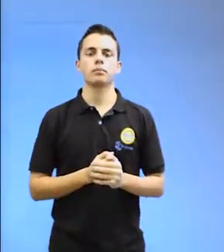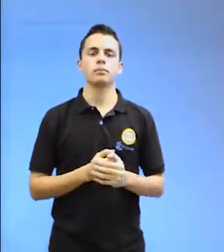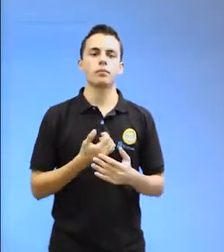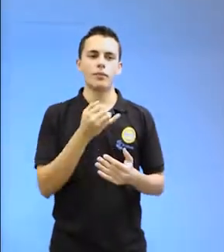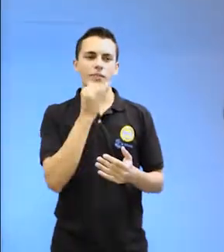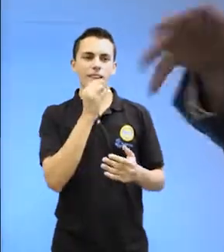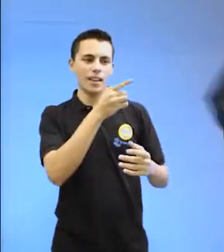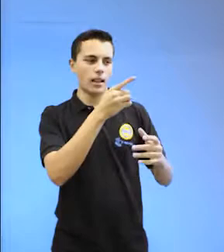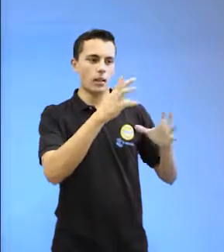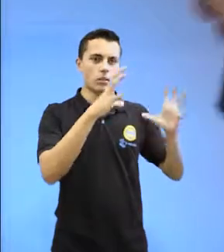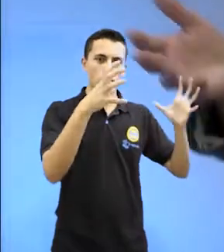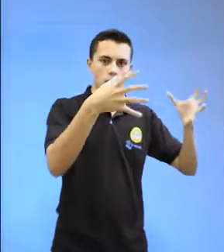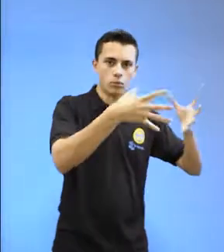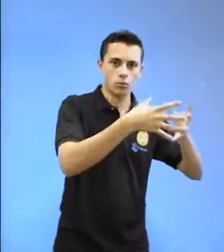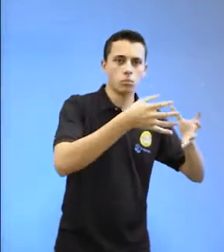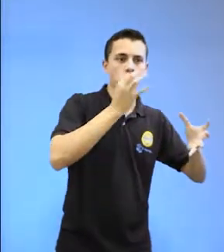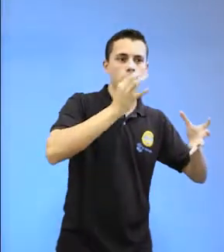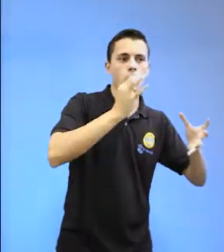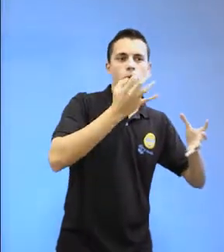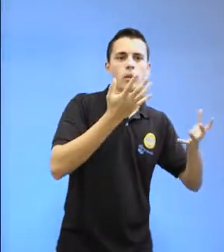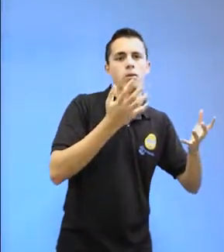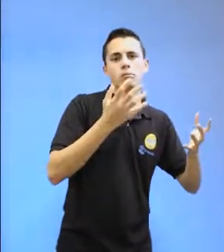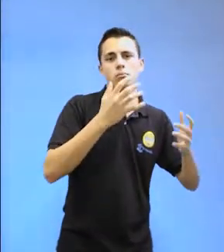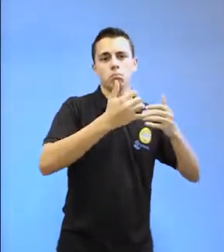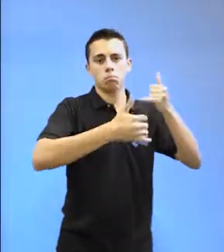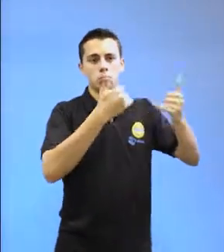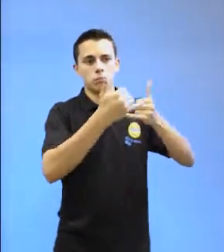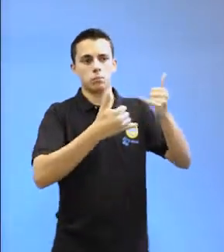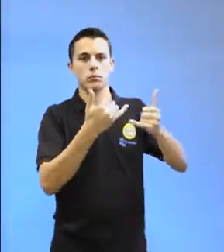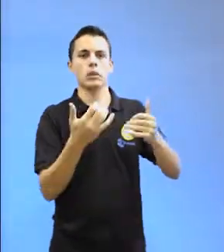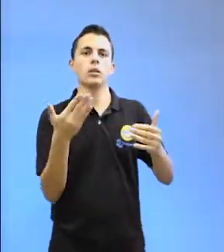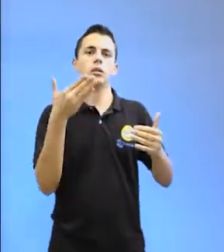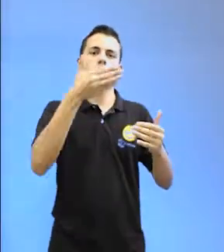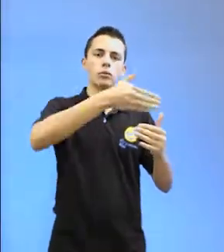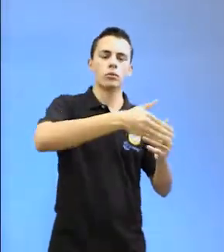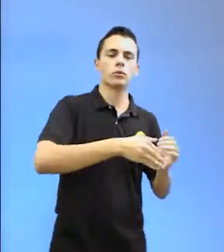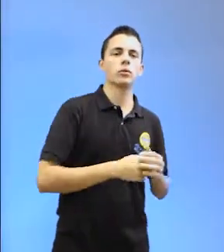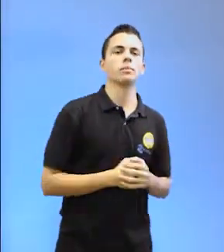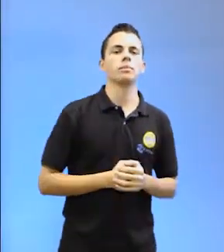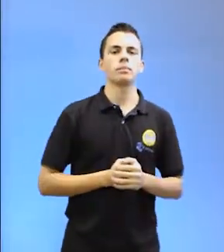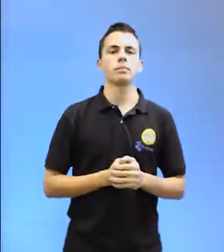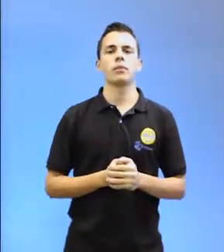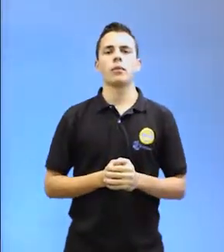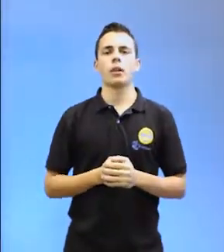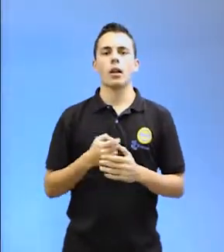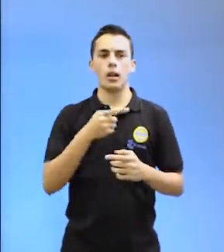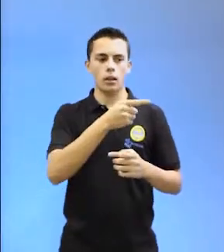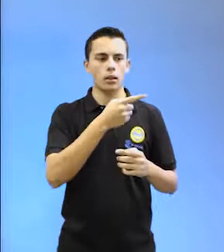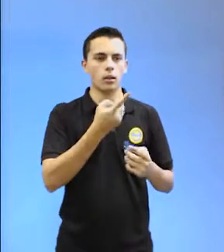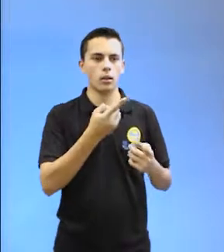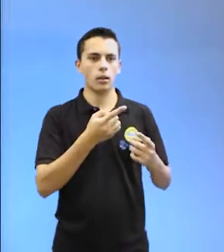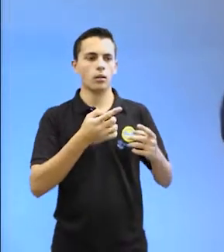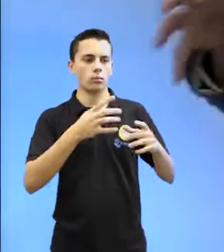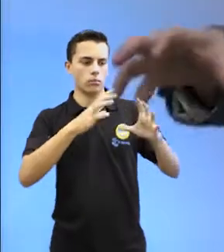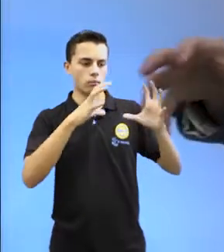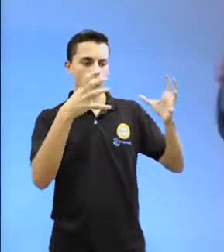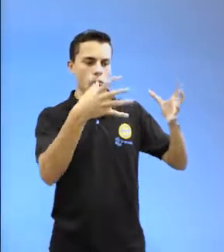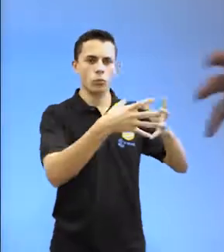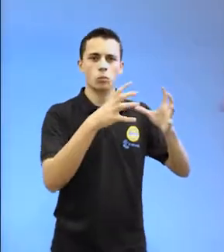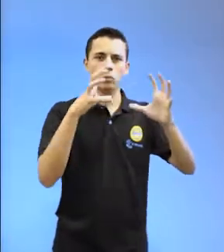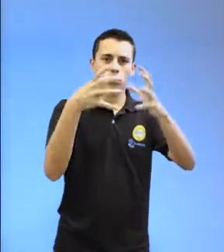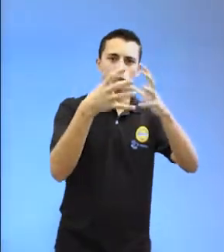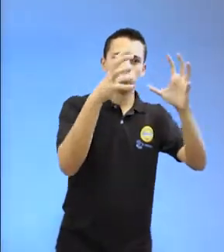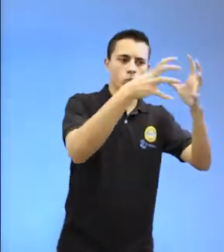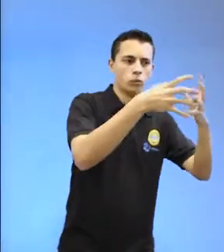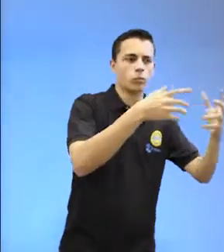cafezinho onde elas reúnem para fazer fofoca, para falar do condomínio, tá. Do grupo das outras, porque tinha vários grupos no prédio, né,